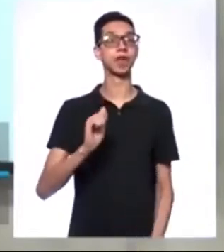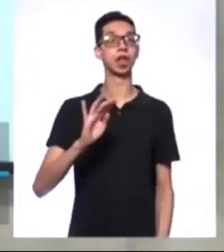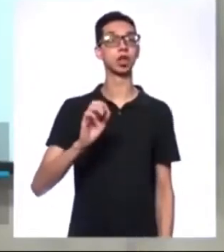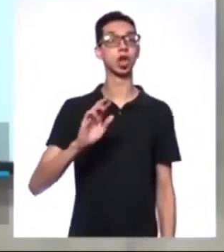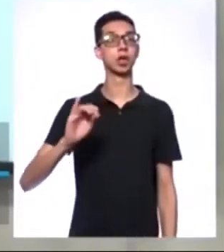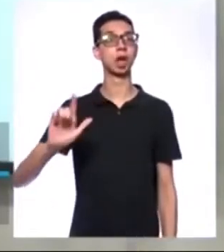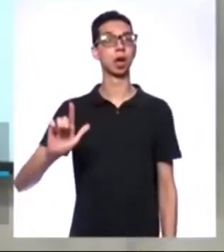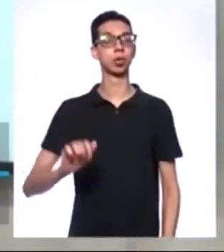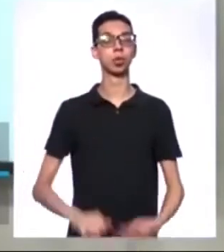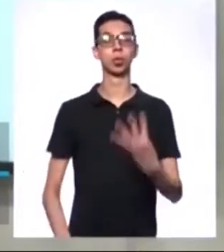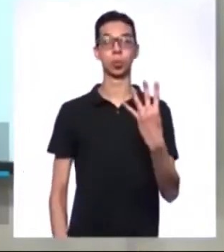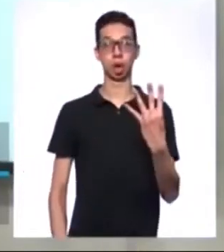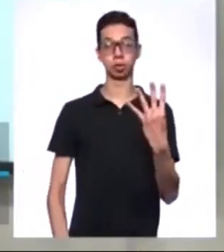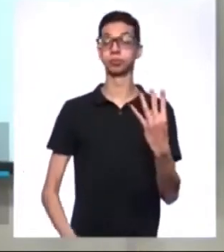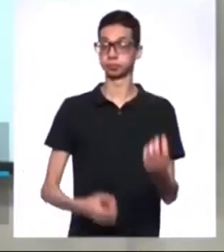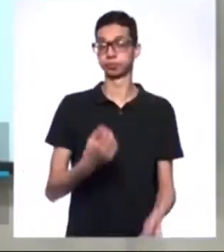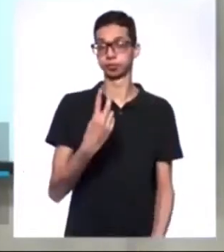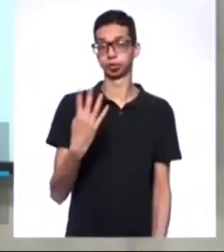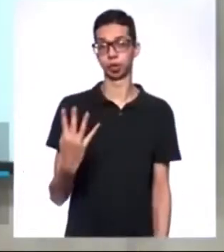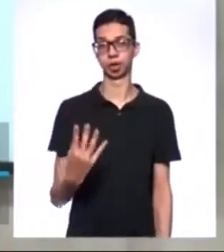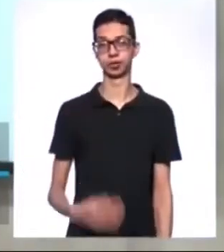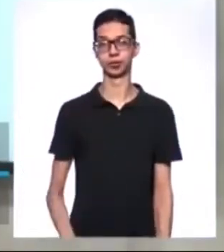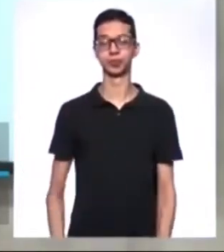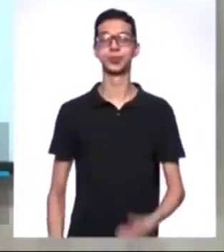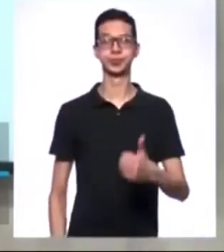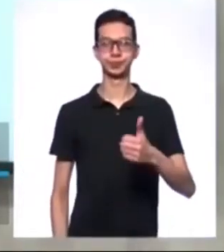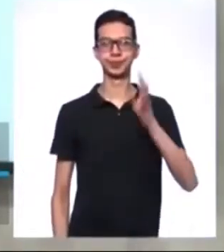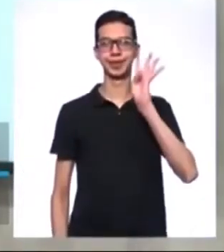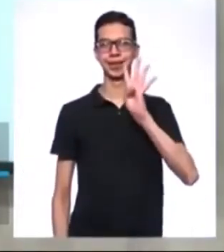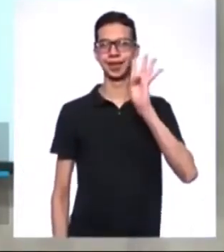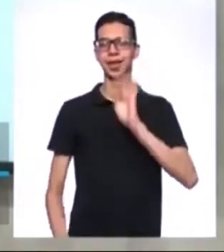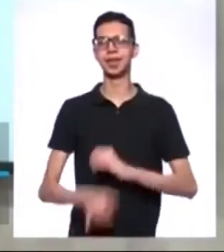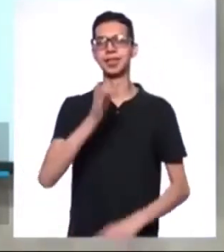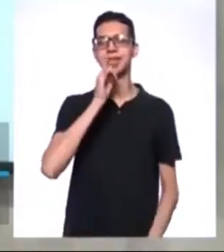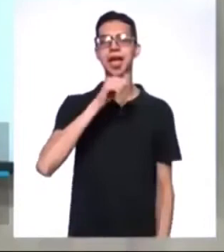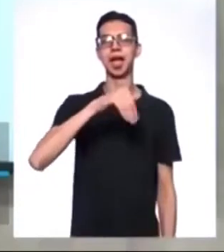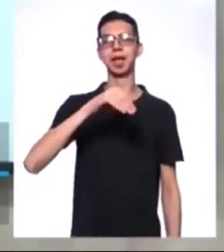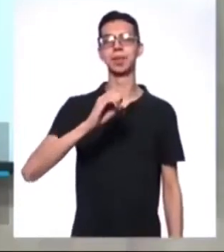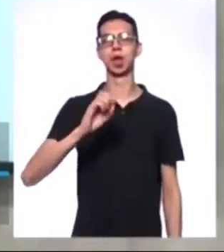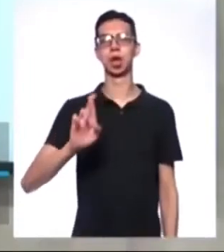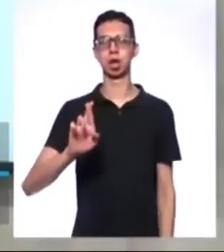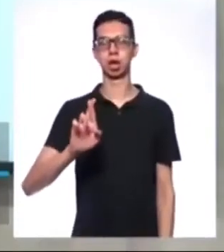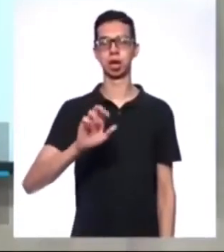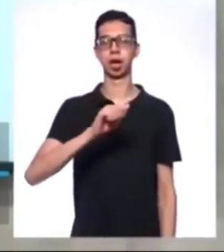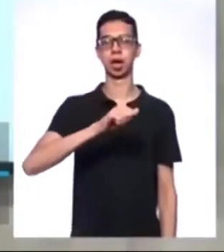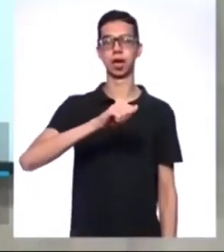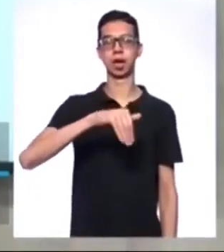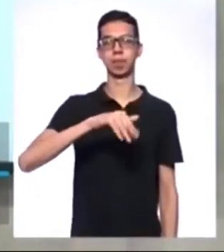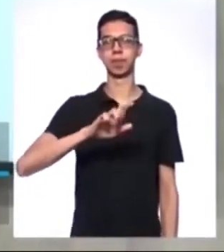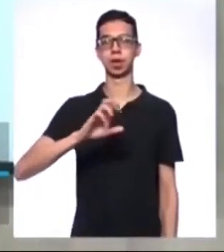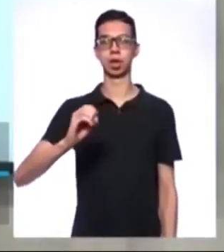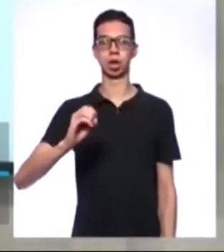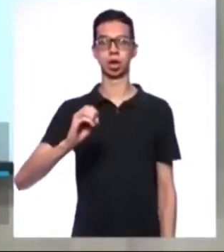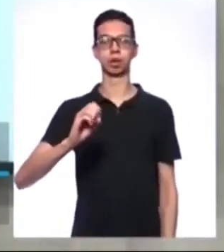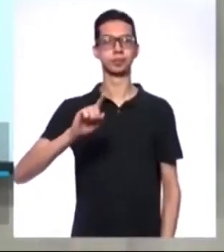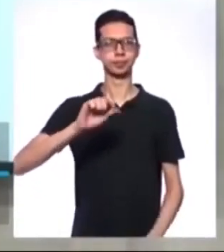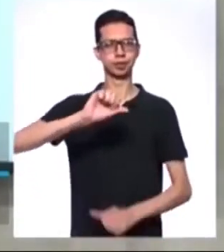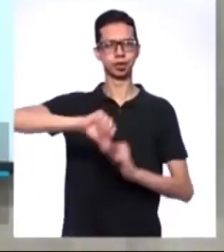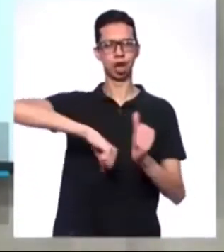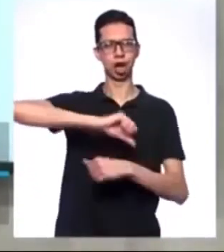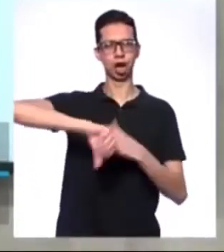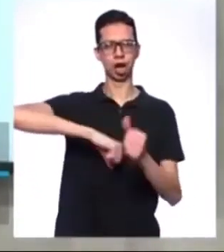beleza Olha que legal se você ficar escrevendo a m o r a m r